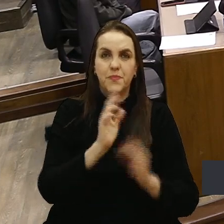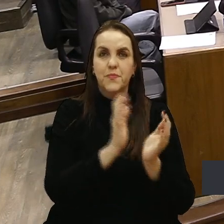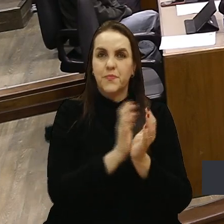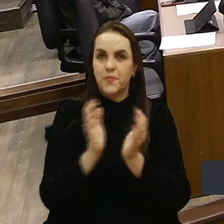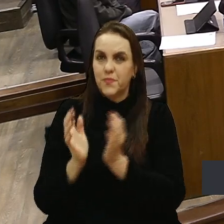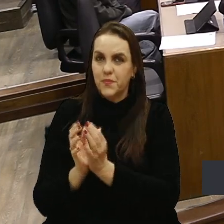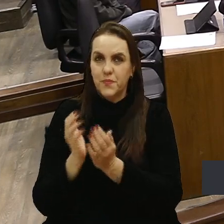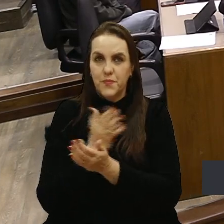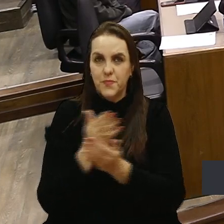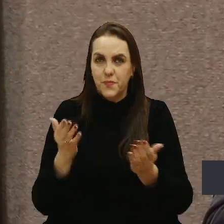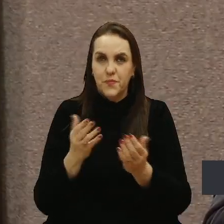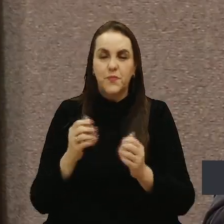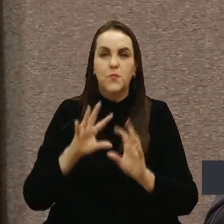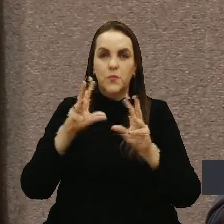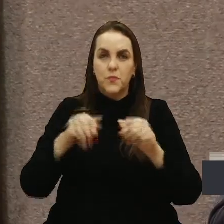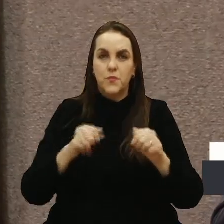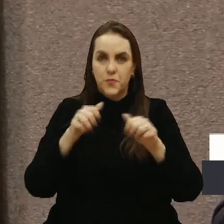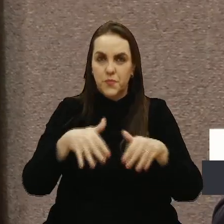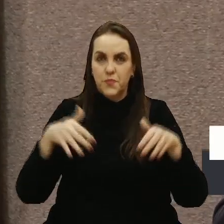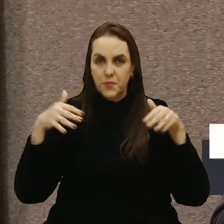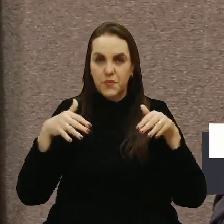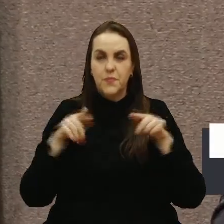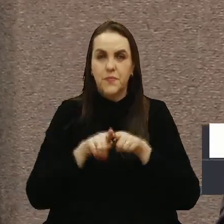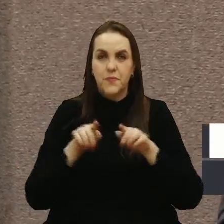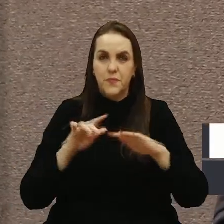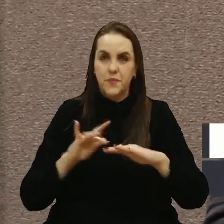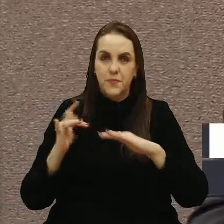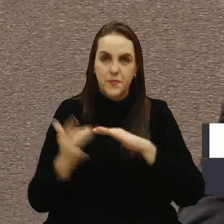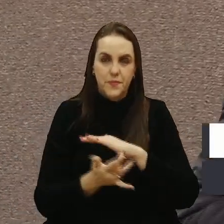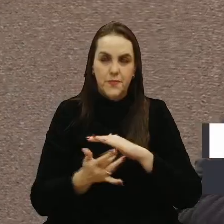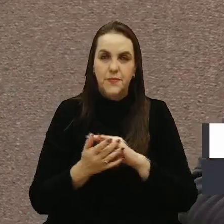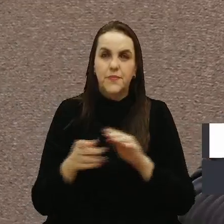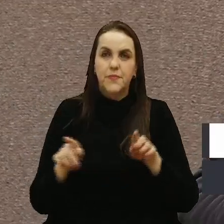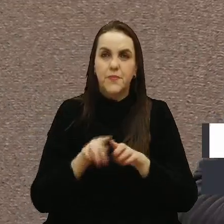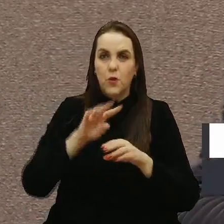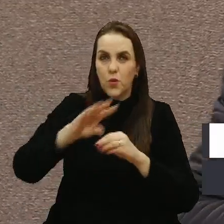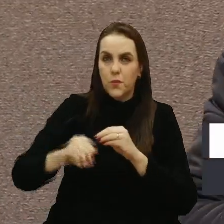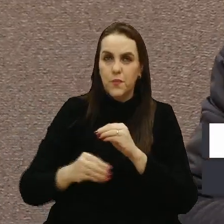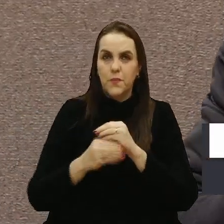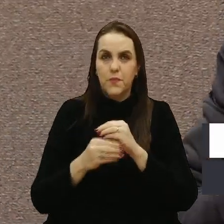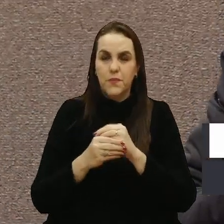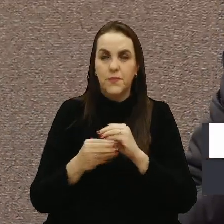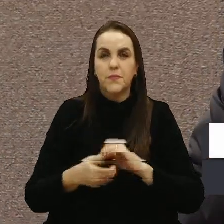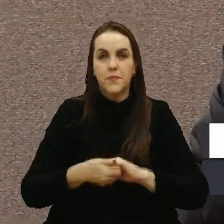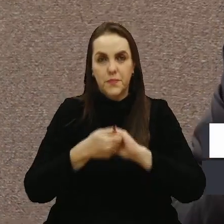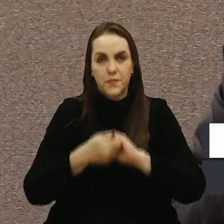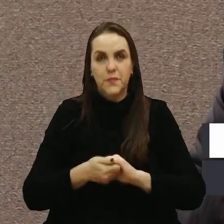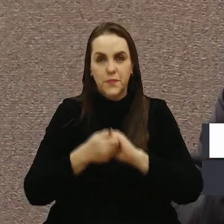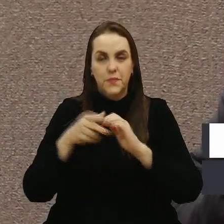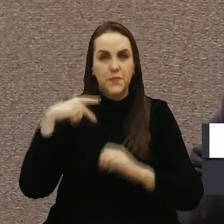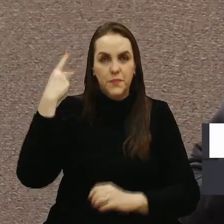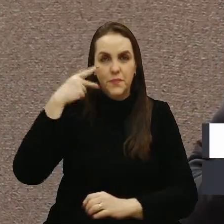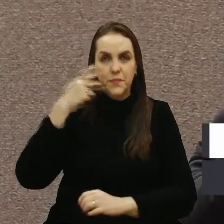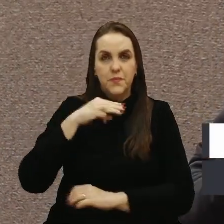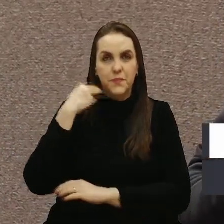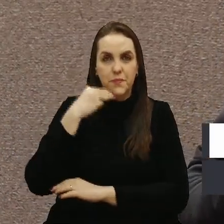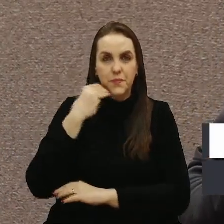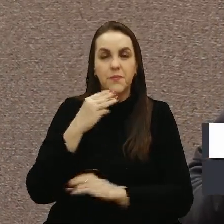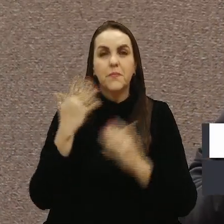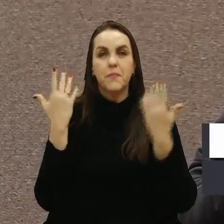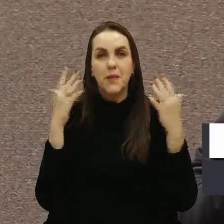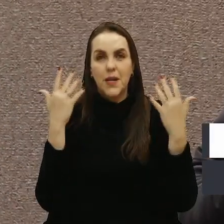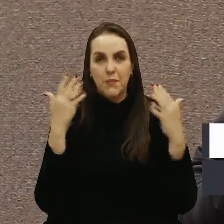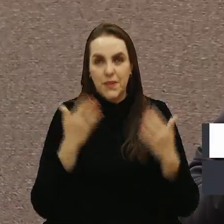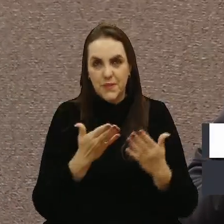aqui no plenário e pelas redes sociais. Também complementando a saudação da vereadora Marisol, parabéns. Sofia também